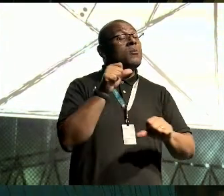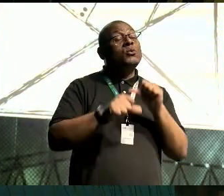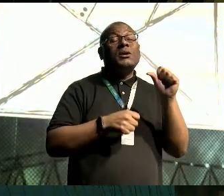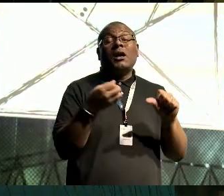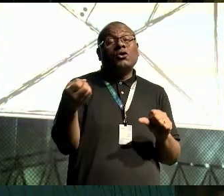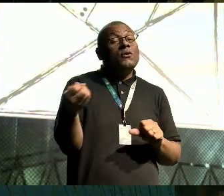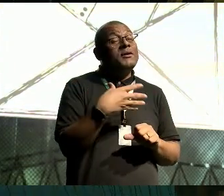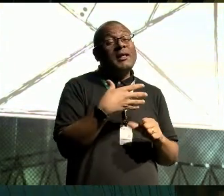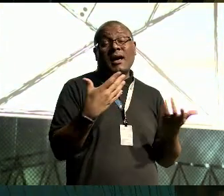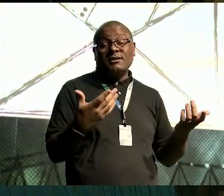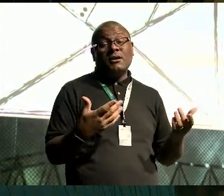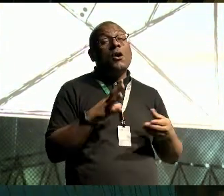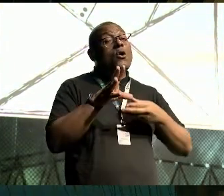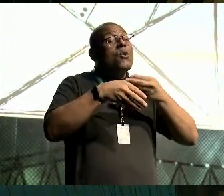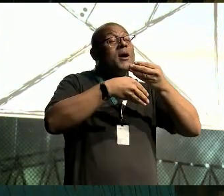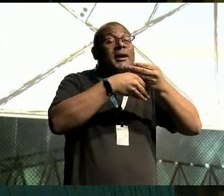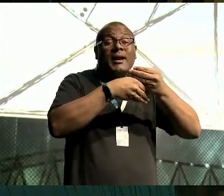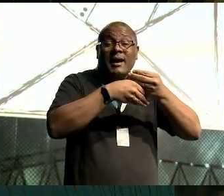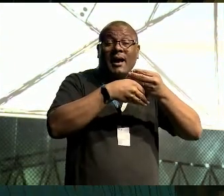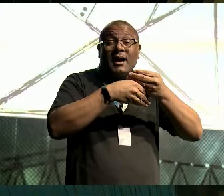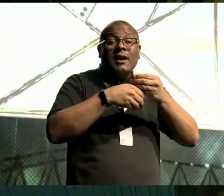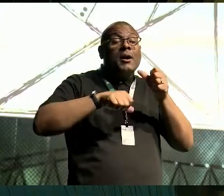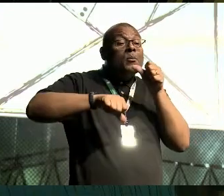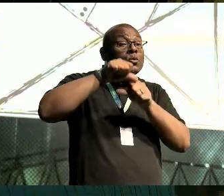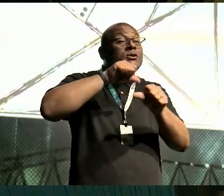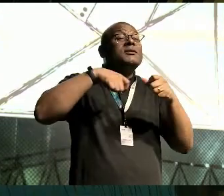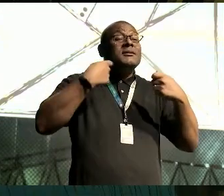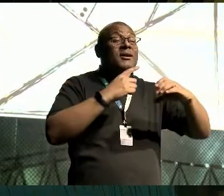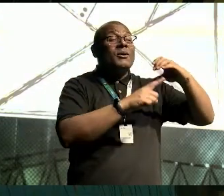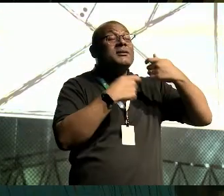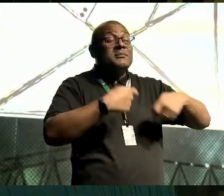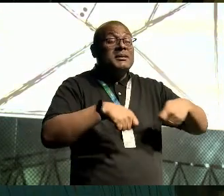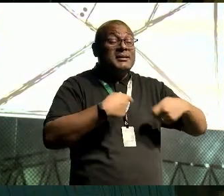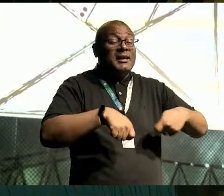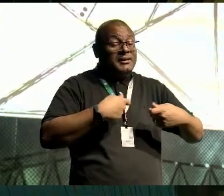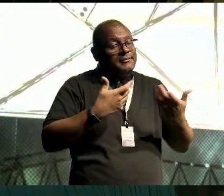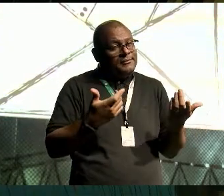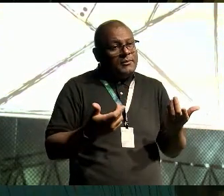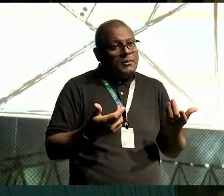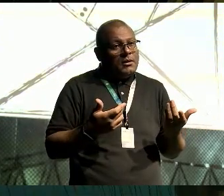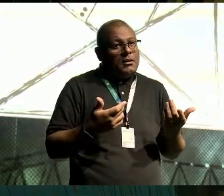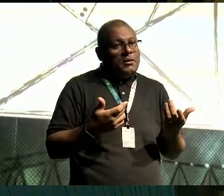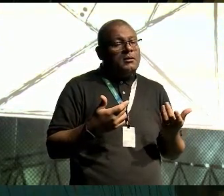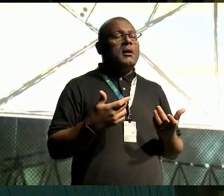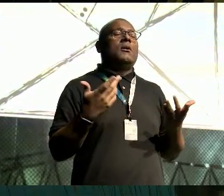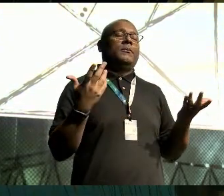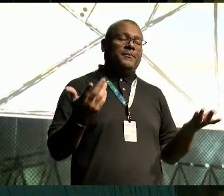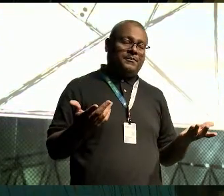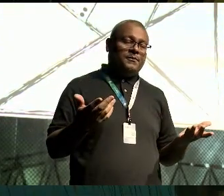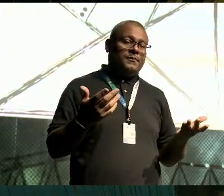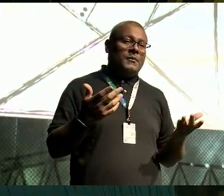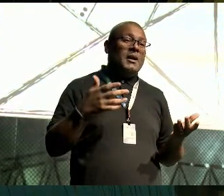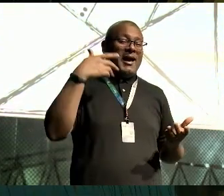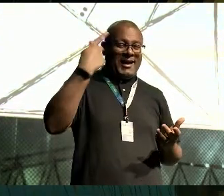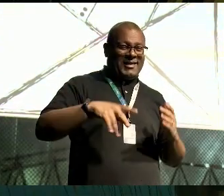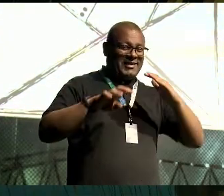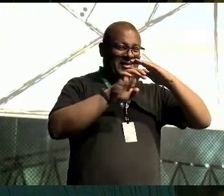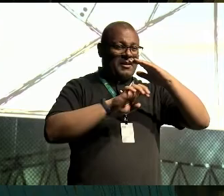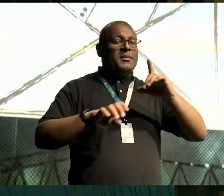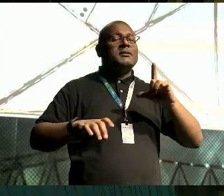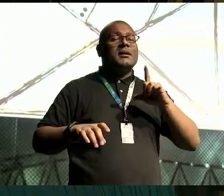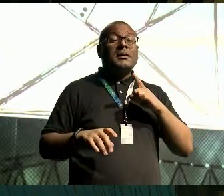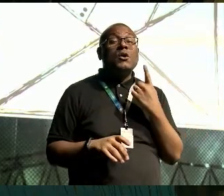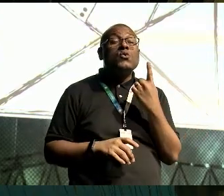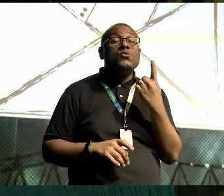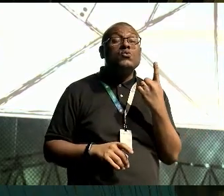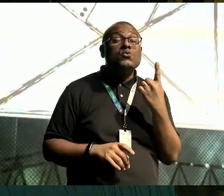novas funcionalidades ou trazer correções que os nossos clientes precisam, né? Então, a gente acaba... Na Adyen, a gente tem um item da